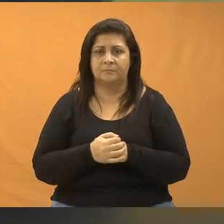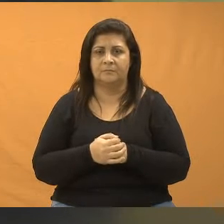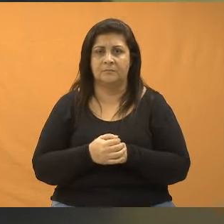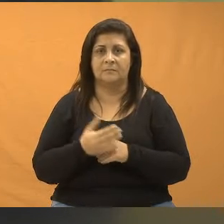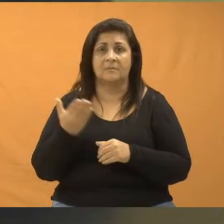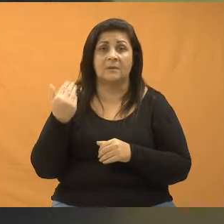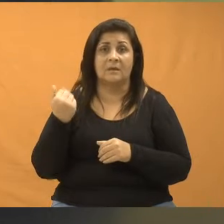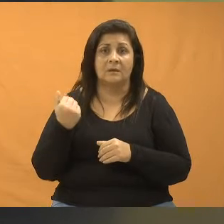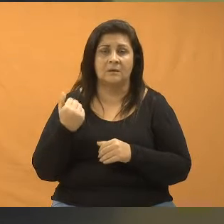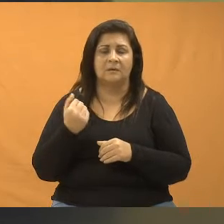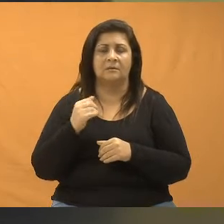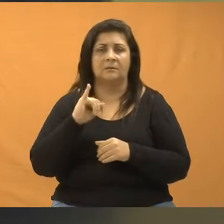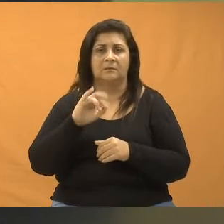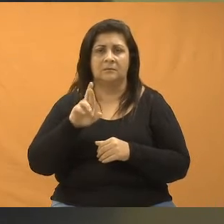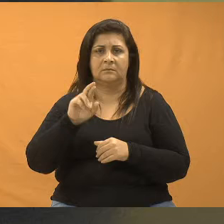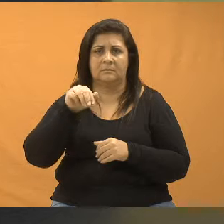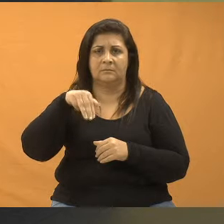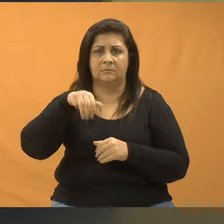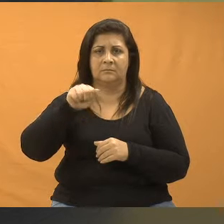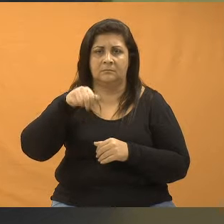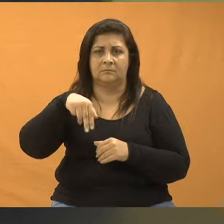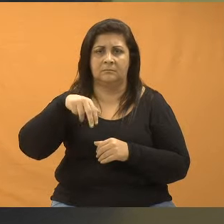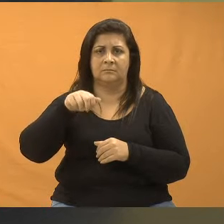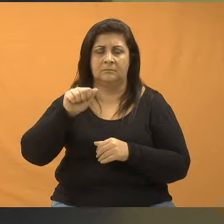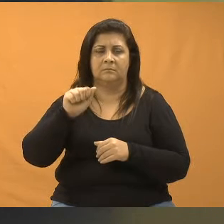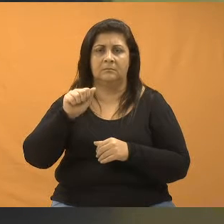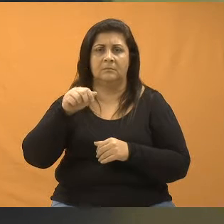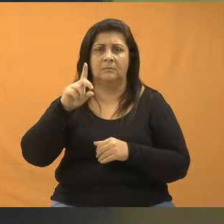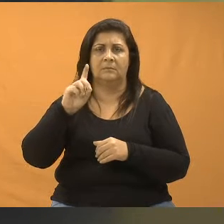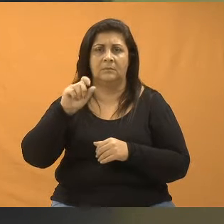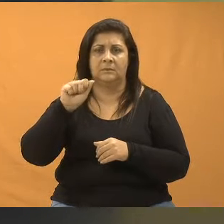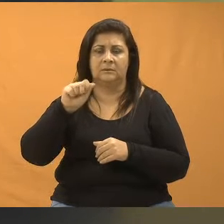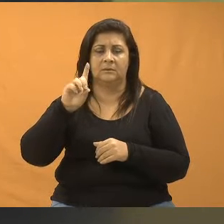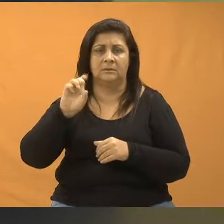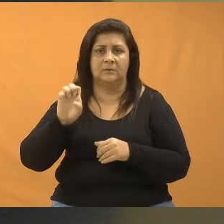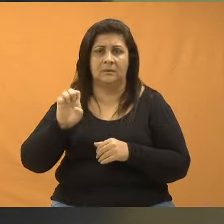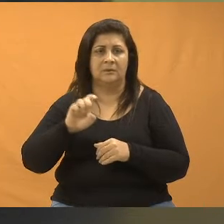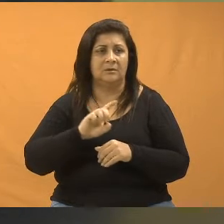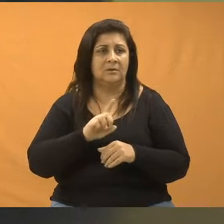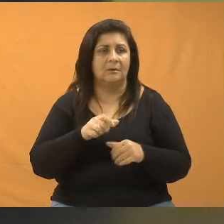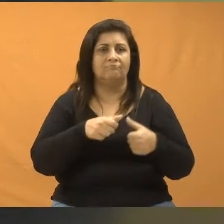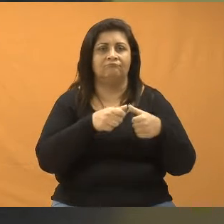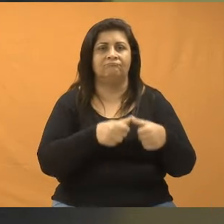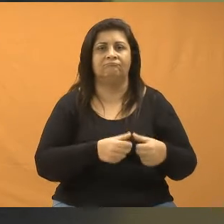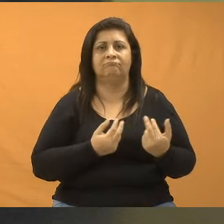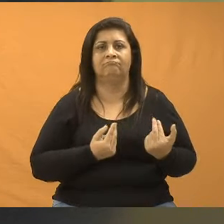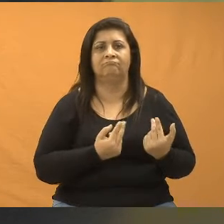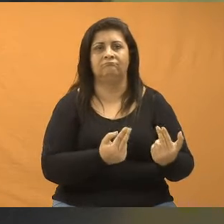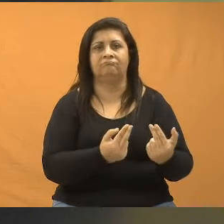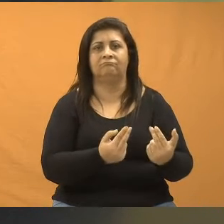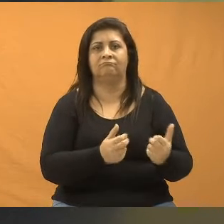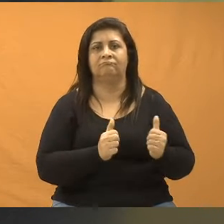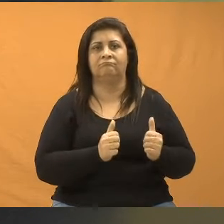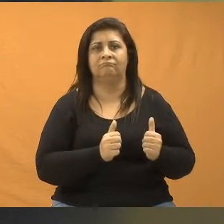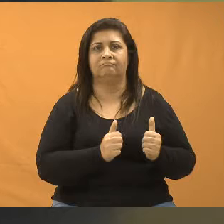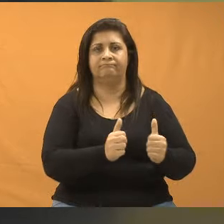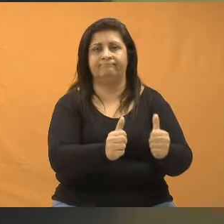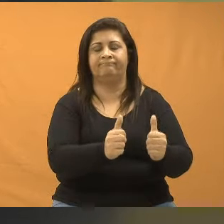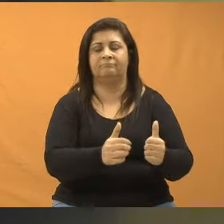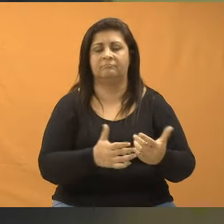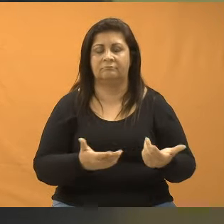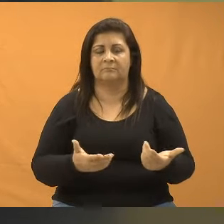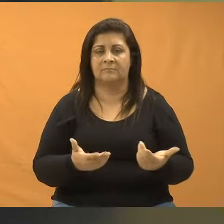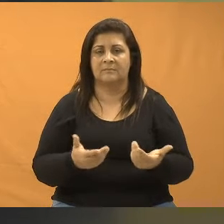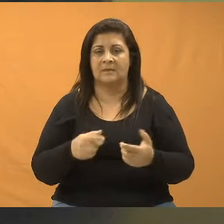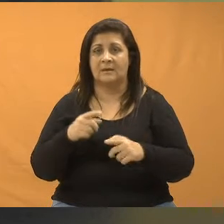Santa Casa. A Irmandade também não se renovou. Então, se você fecha uma janela, você abre 16